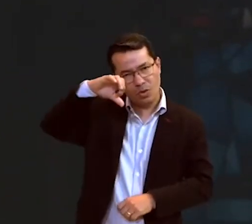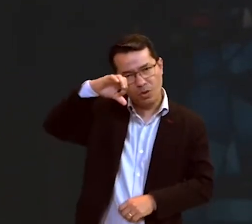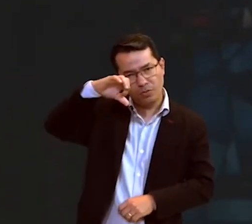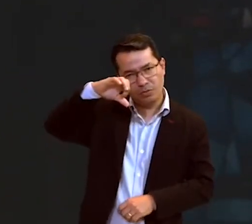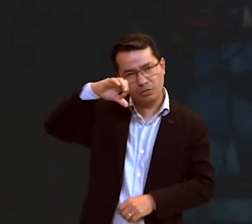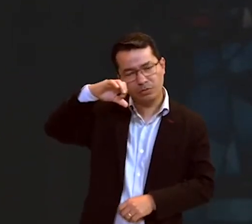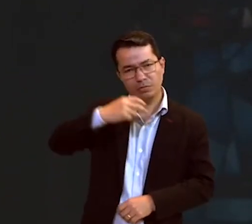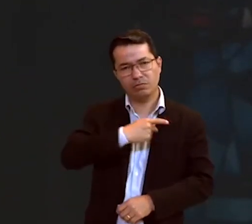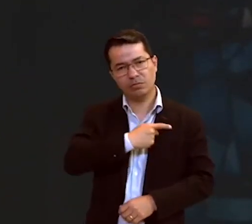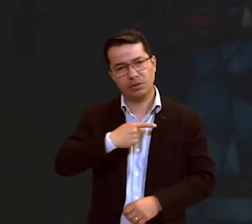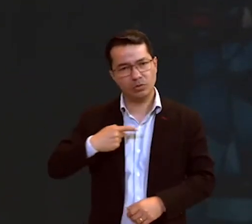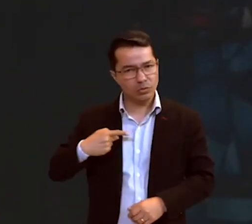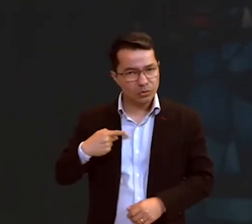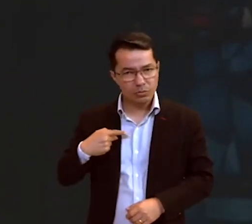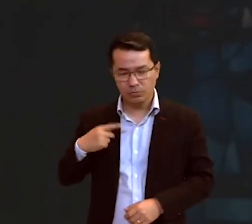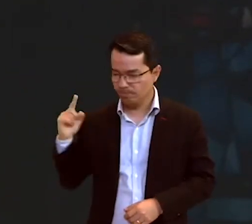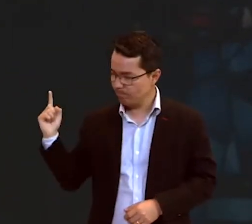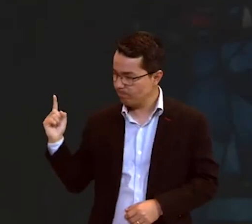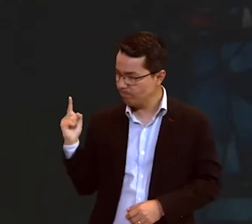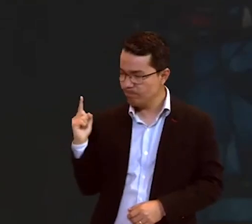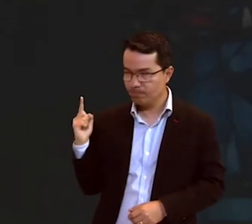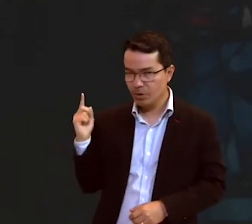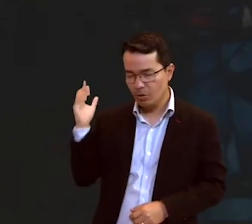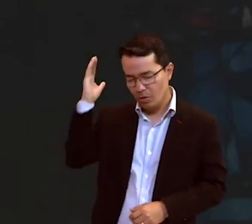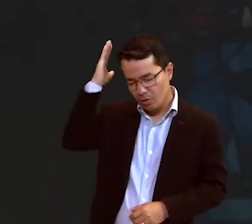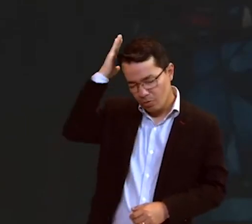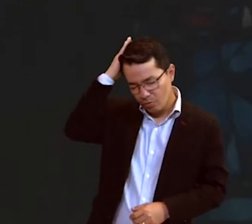oração. É bom demais.